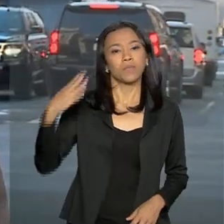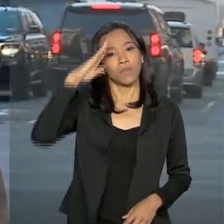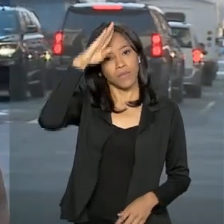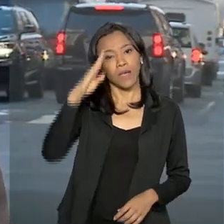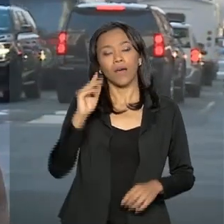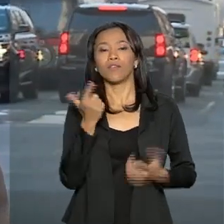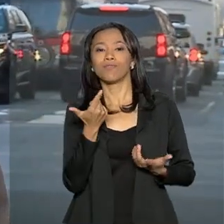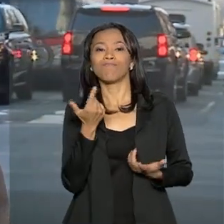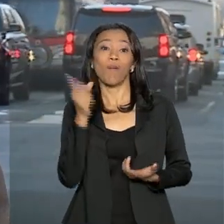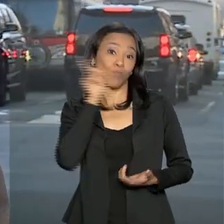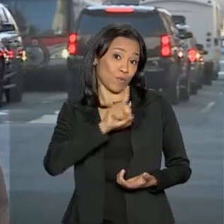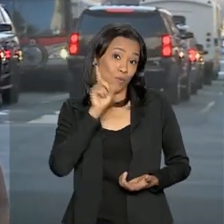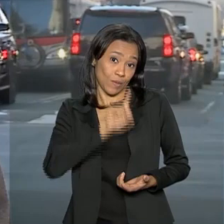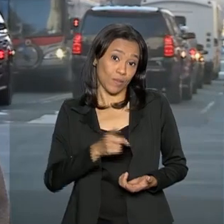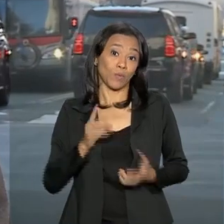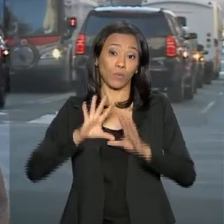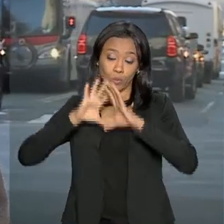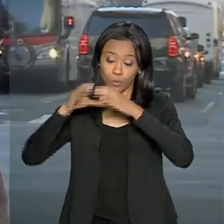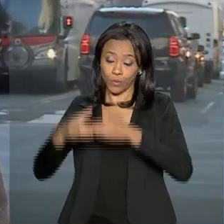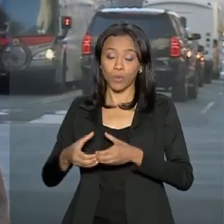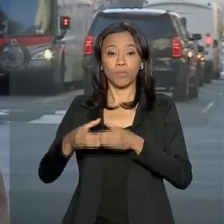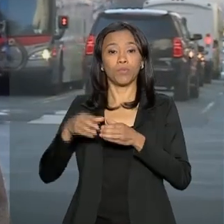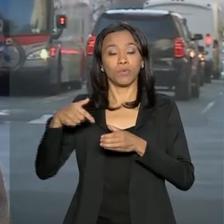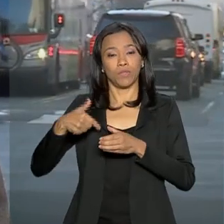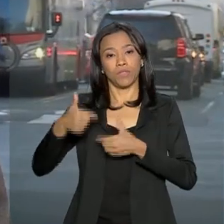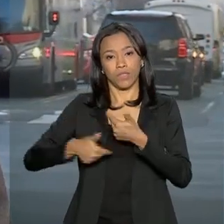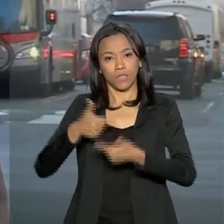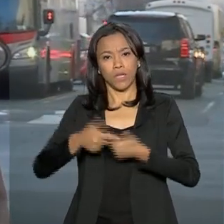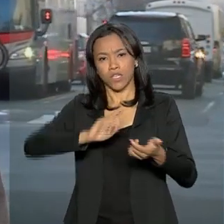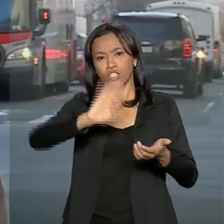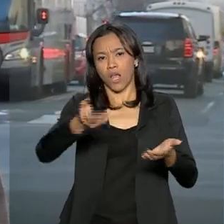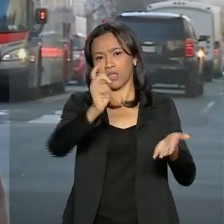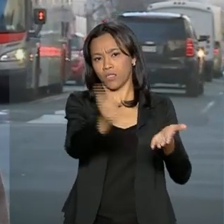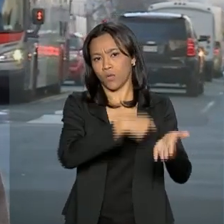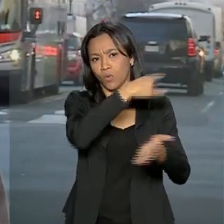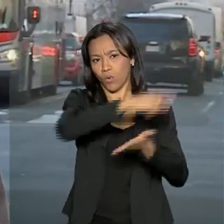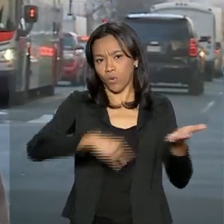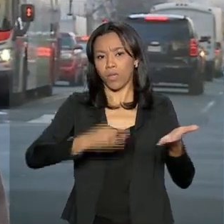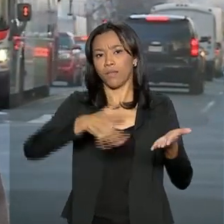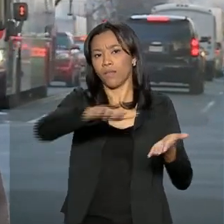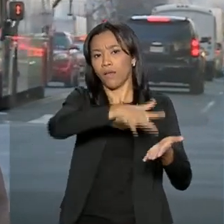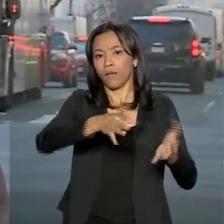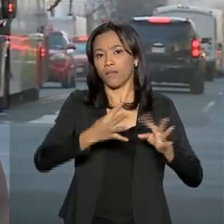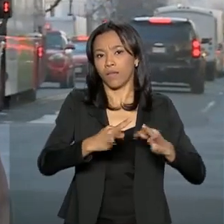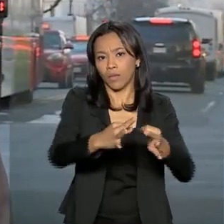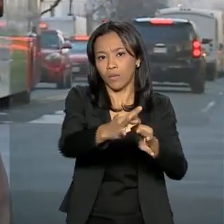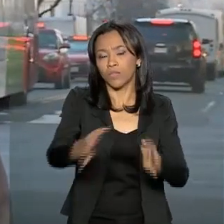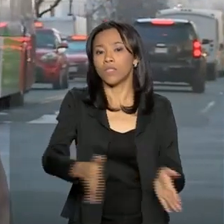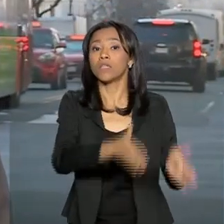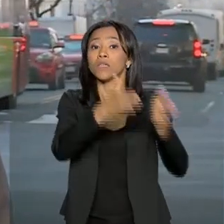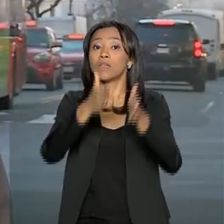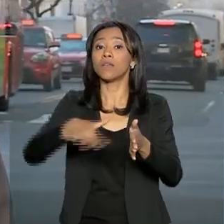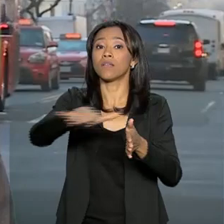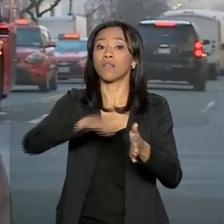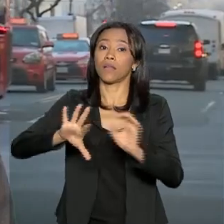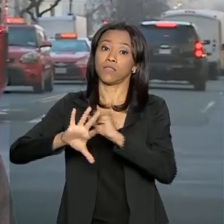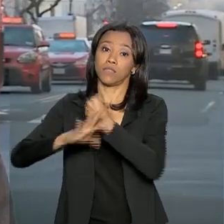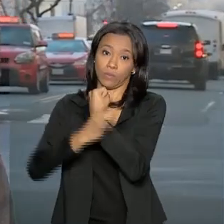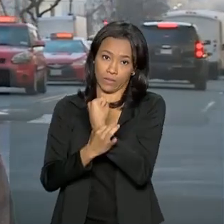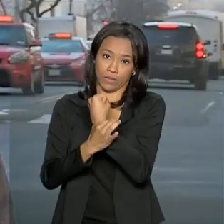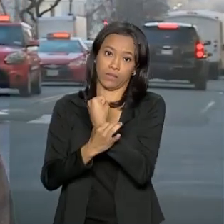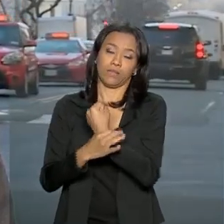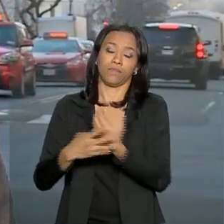Unidos, a delegação brasileira assinou acordos nas áreas de tecnologia e segurança pública. Na